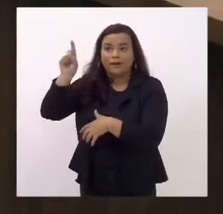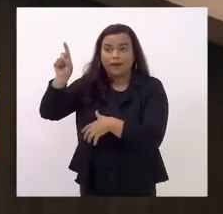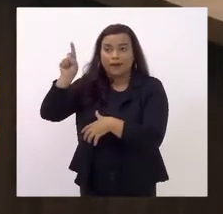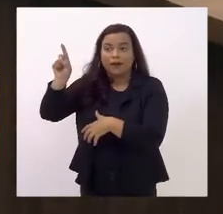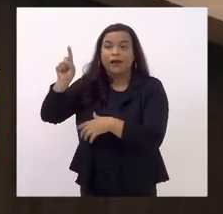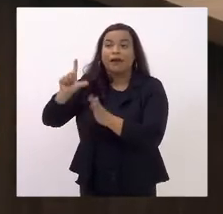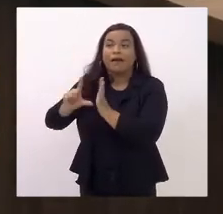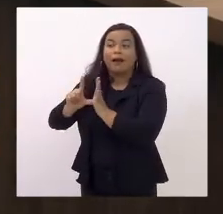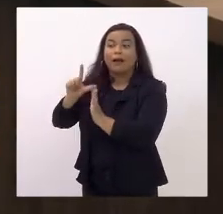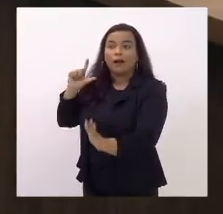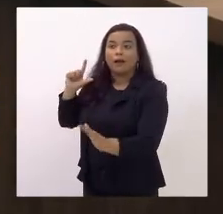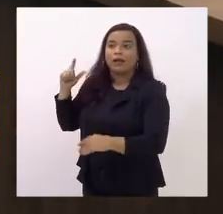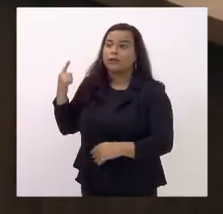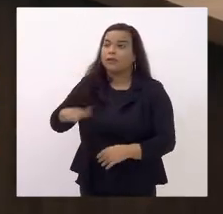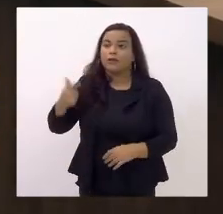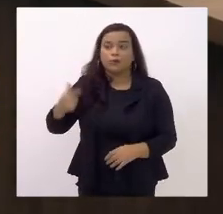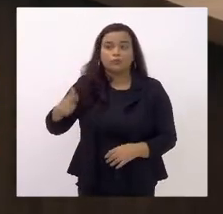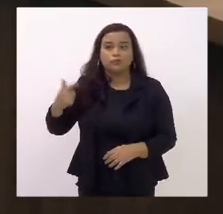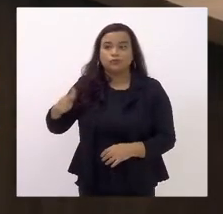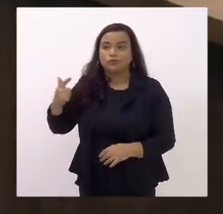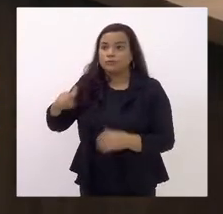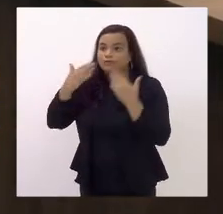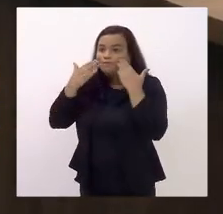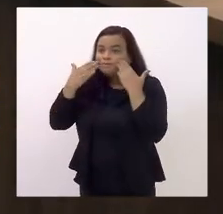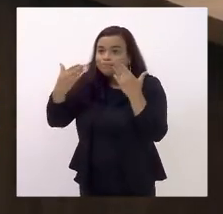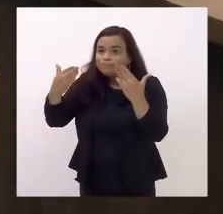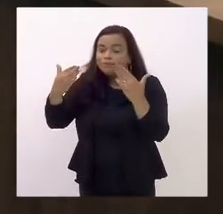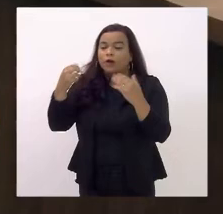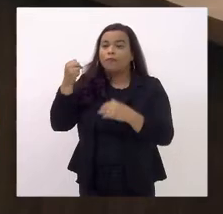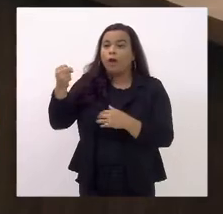não estava em negrito.